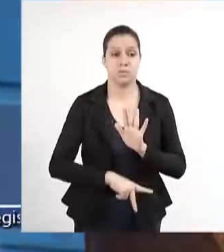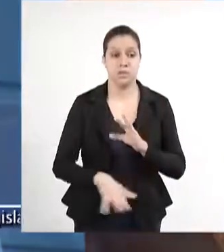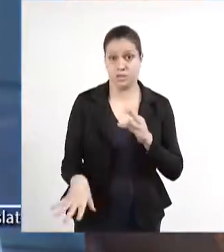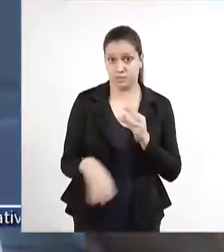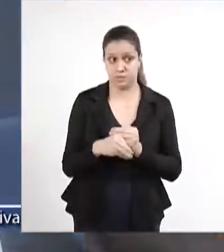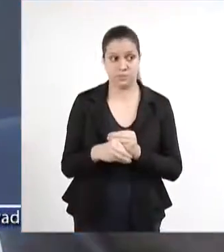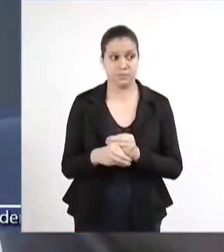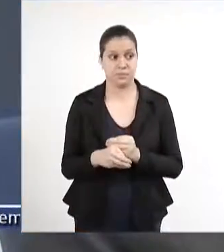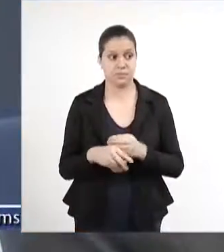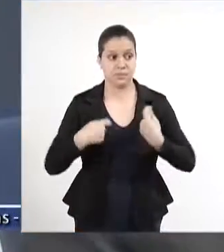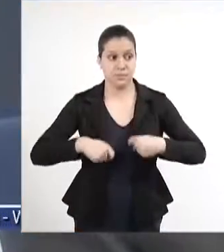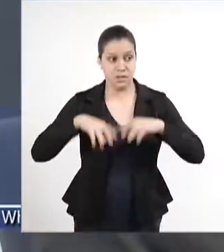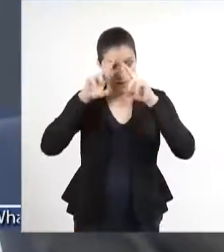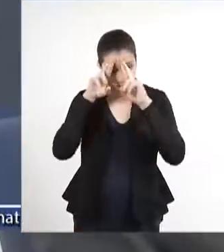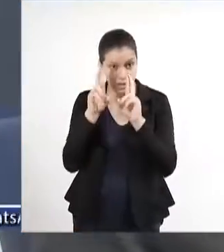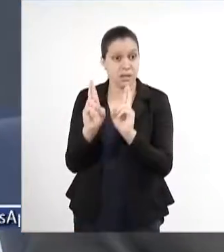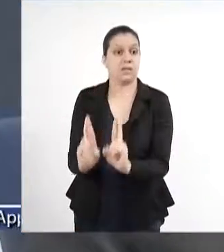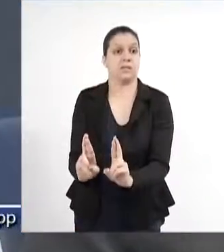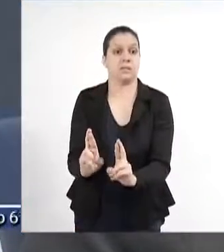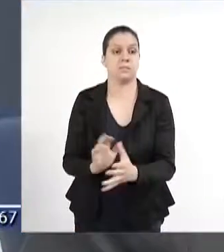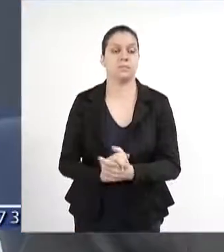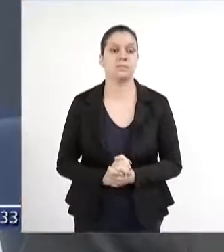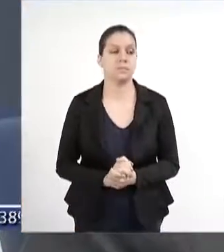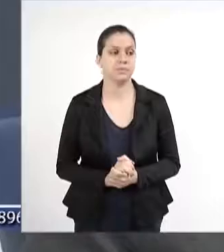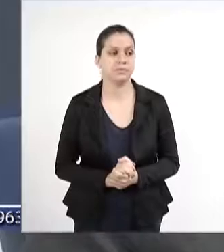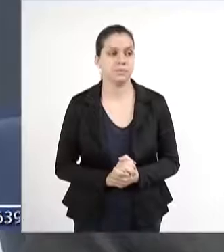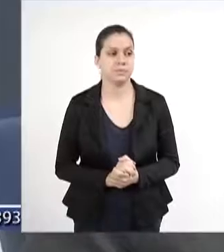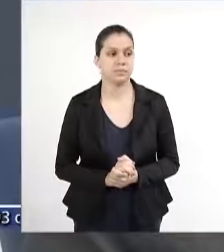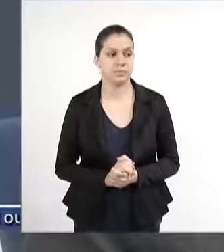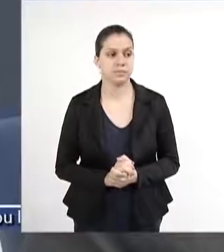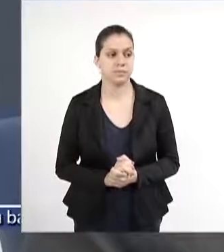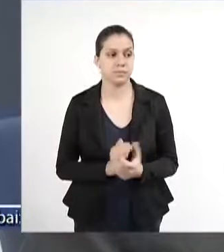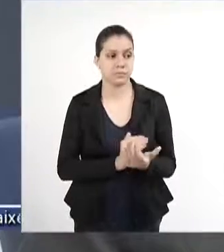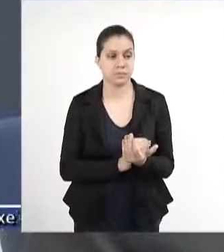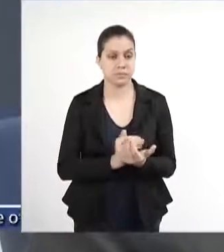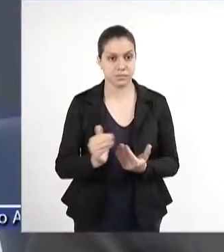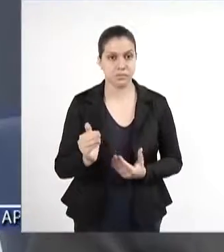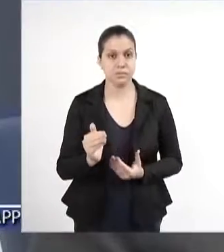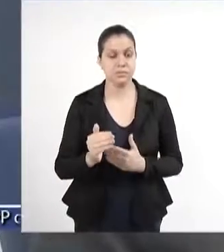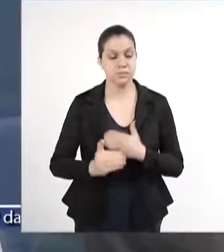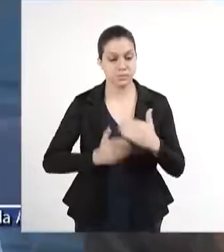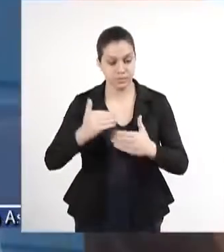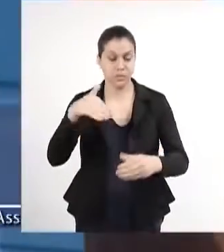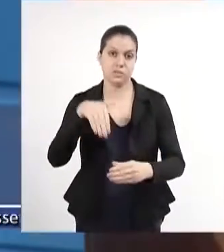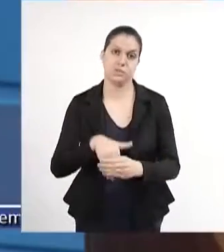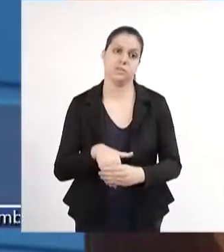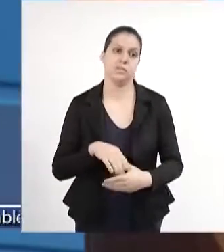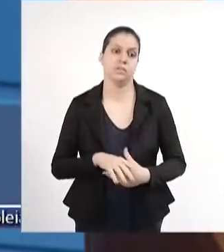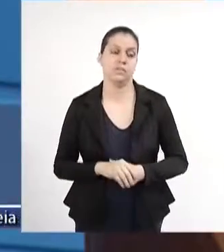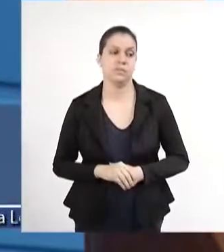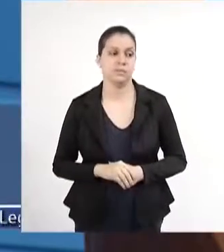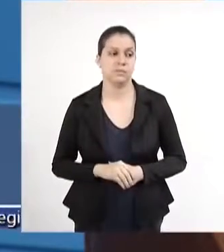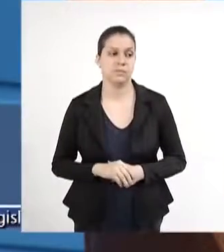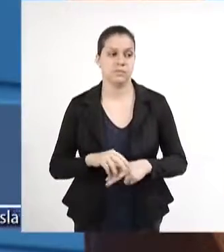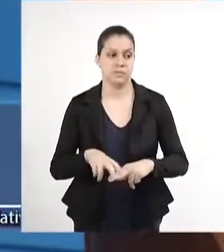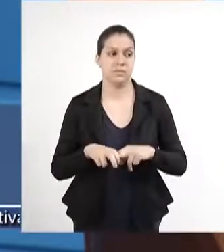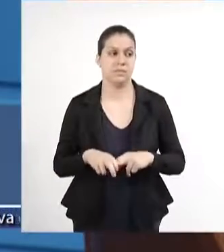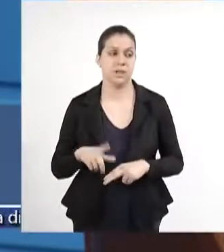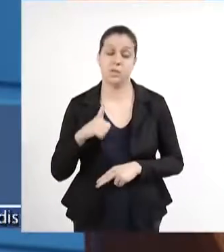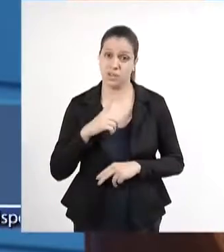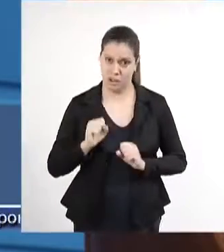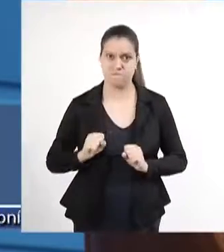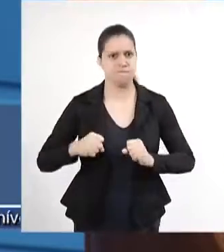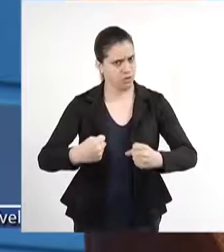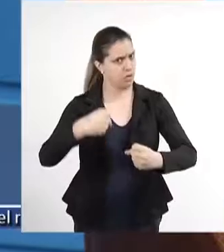respeitado. É como se o Senado Federal iniciasse um processo de votação, deputado Pedro Kempis. Então, eu acho que tem bastante